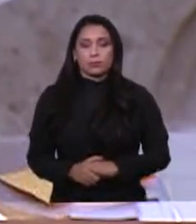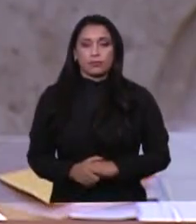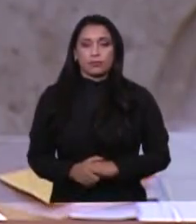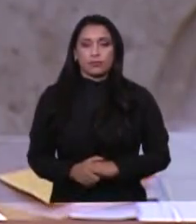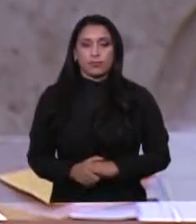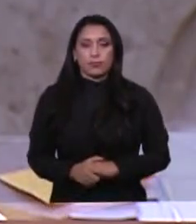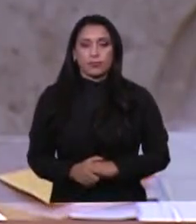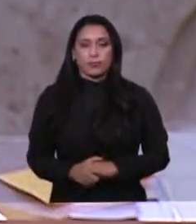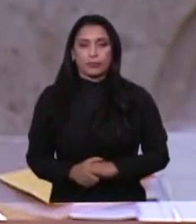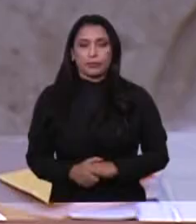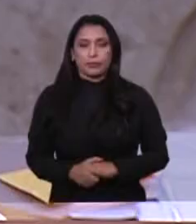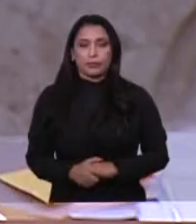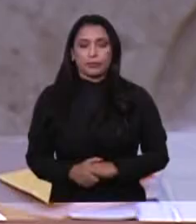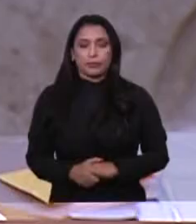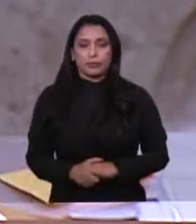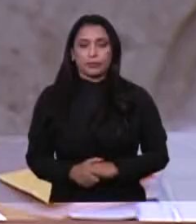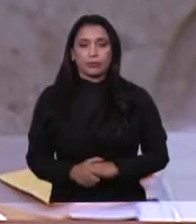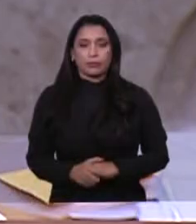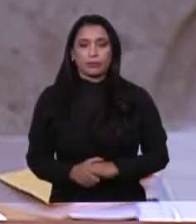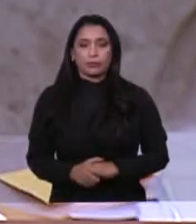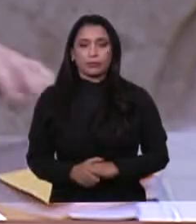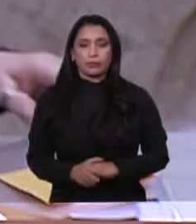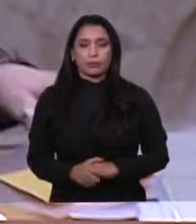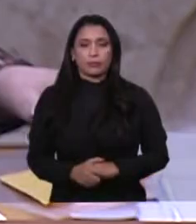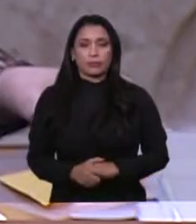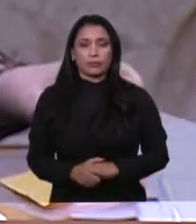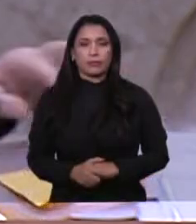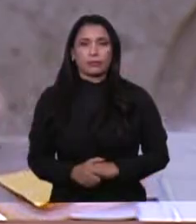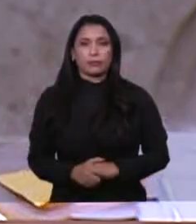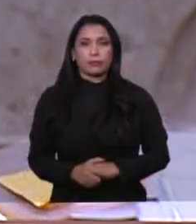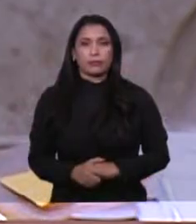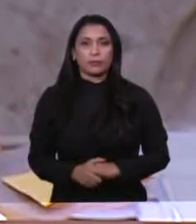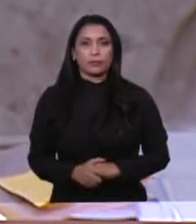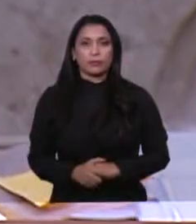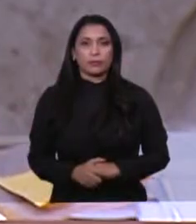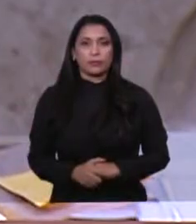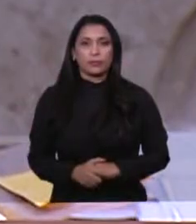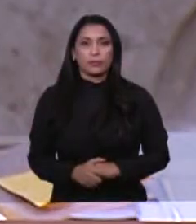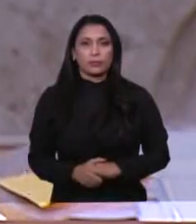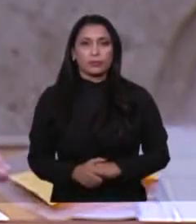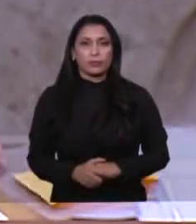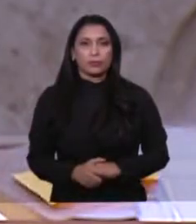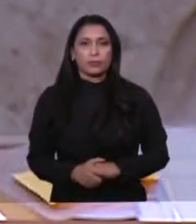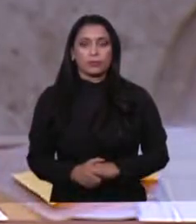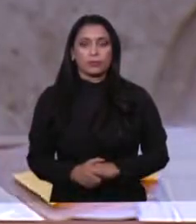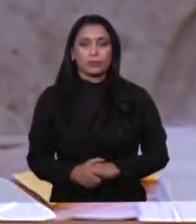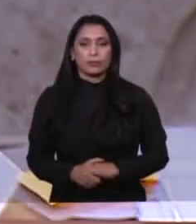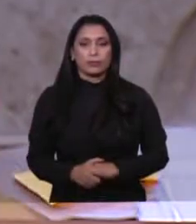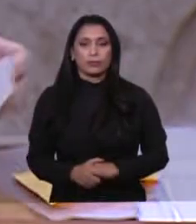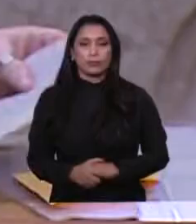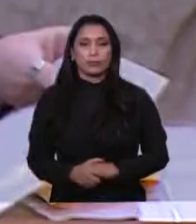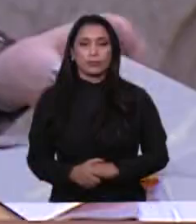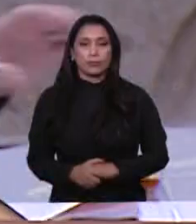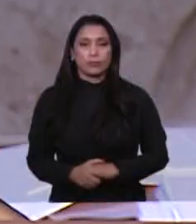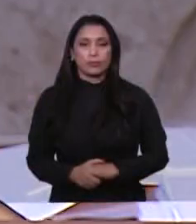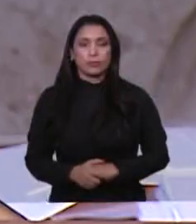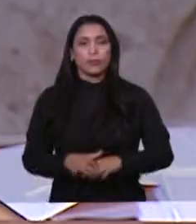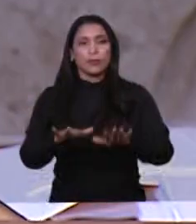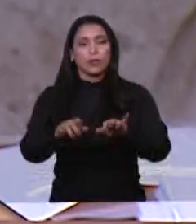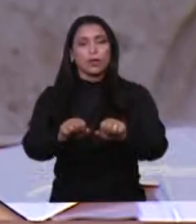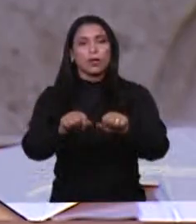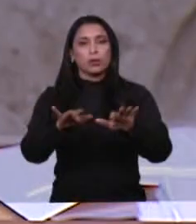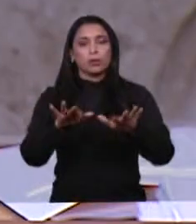Tem o voto do eminente relator aí, que o plenário do